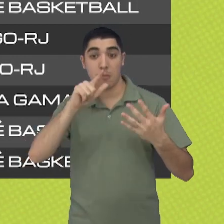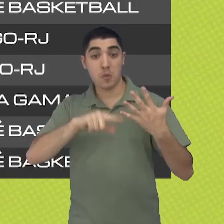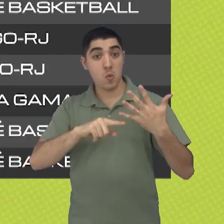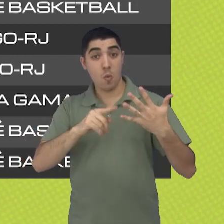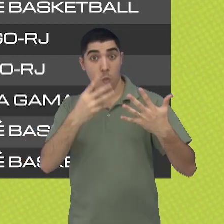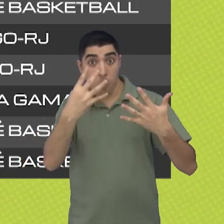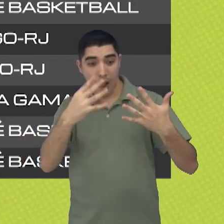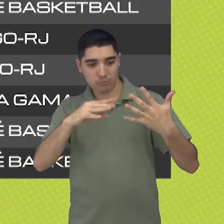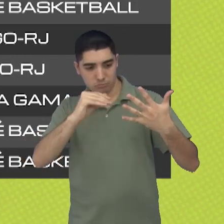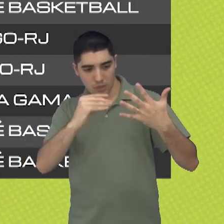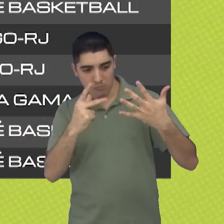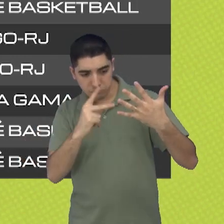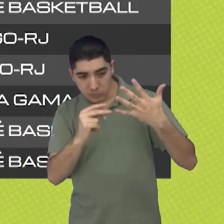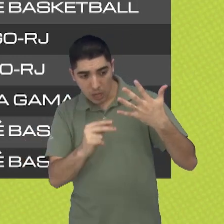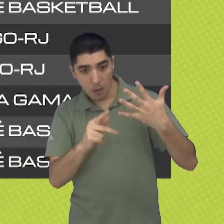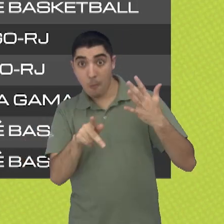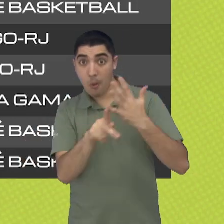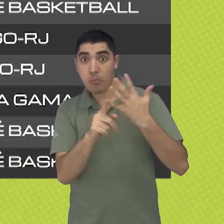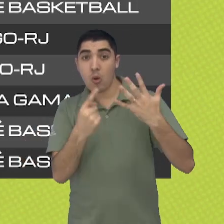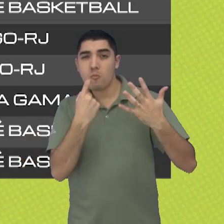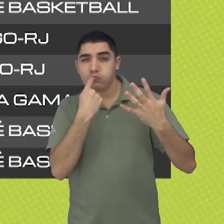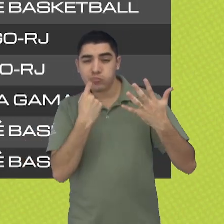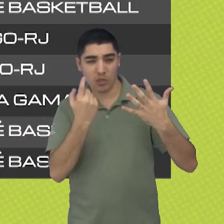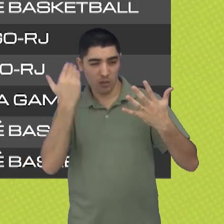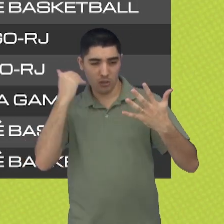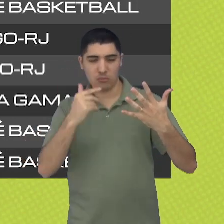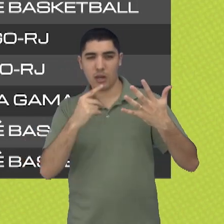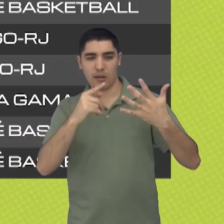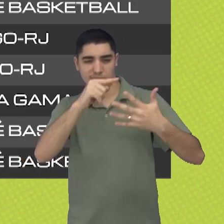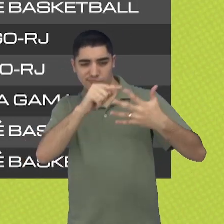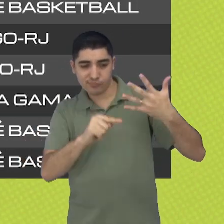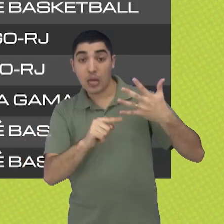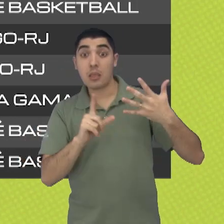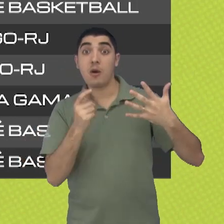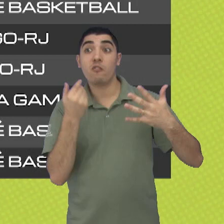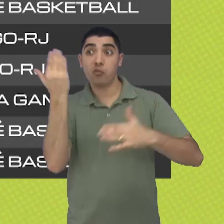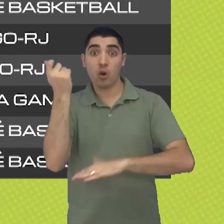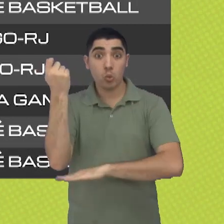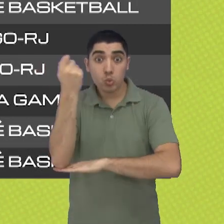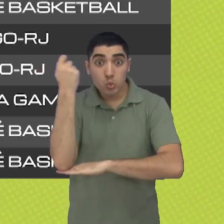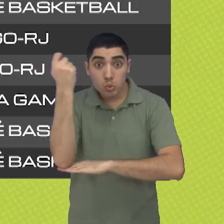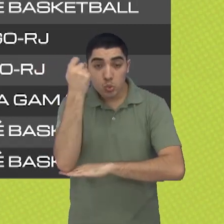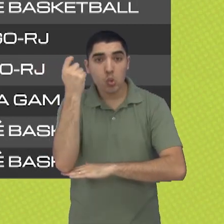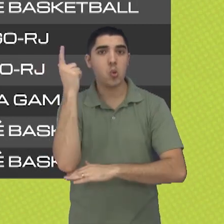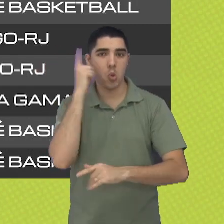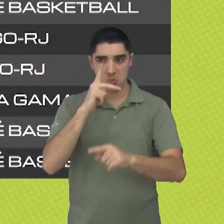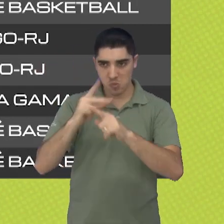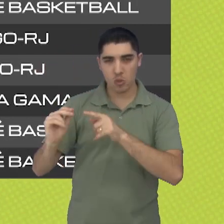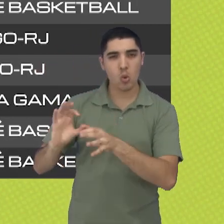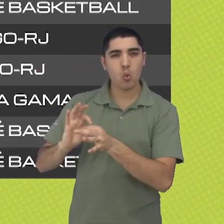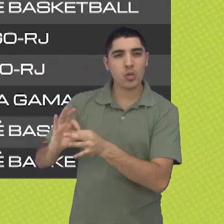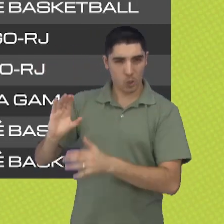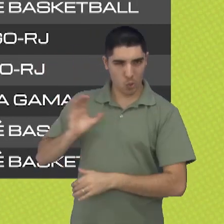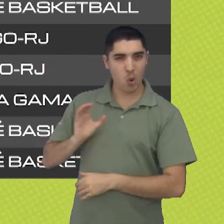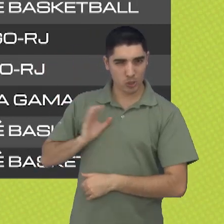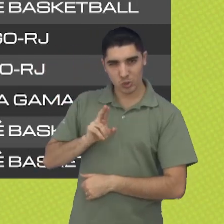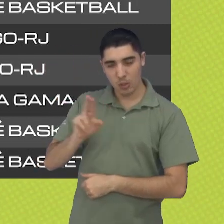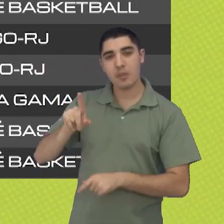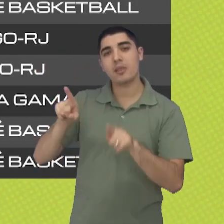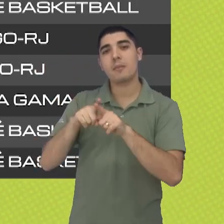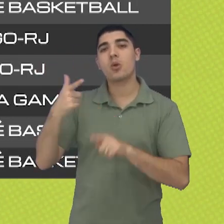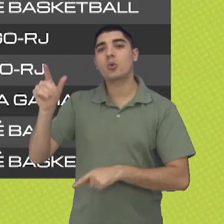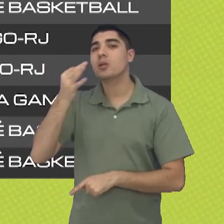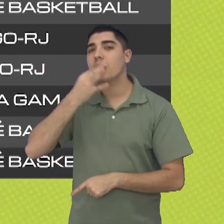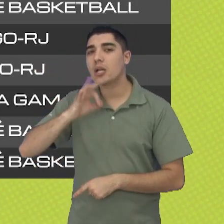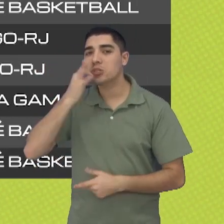casa, apenas uma vitória. Depois foi para o Sul, aí conseguiu 2 vitórias fora de casa contra o União Corinthians e contra o Caxias Basquete. E